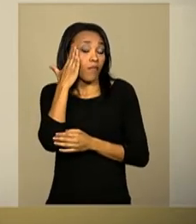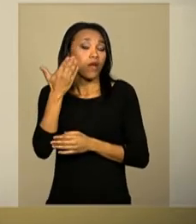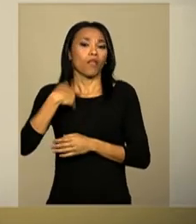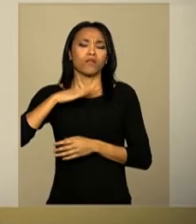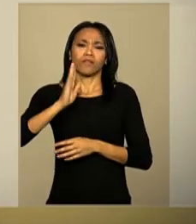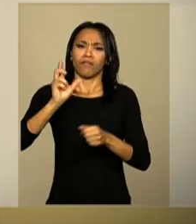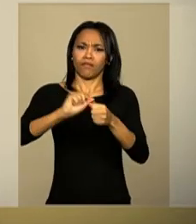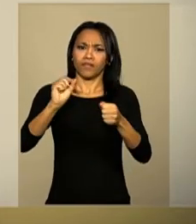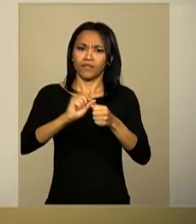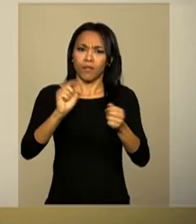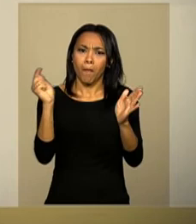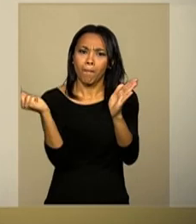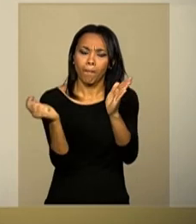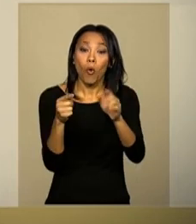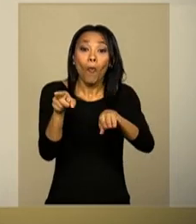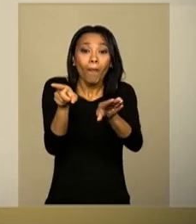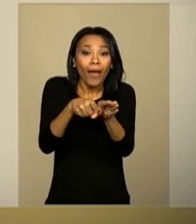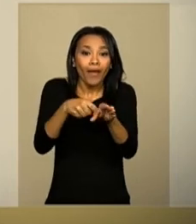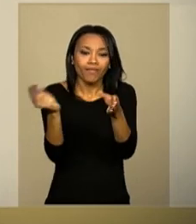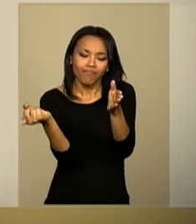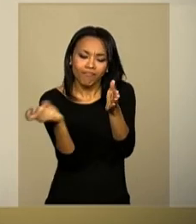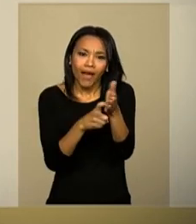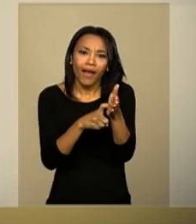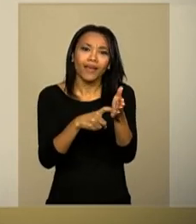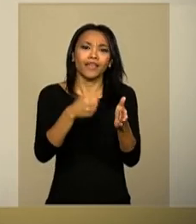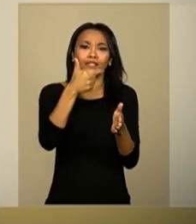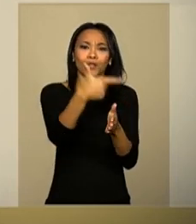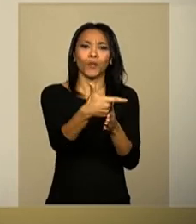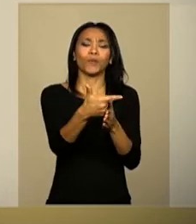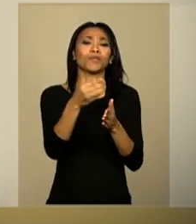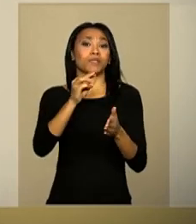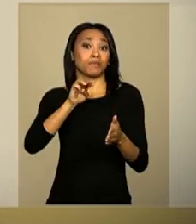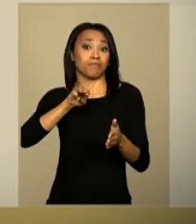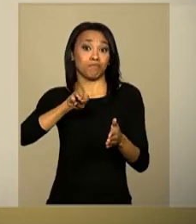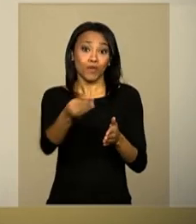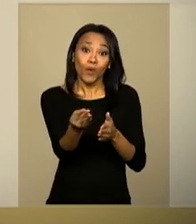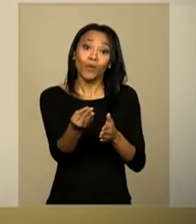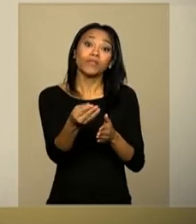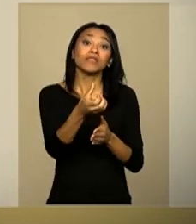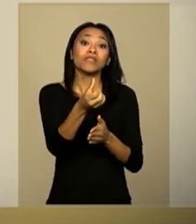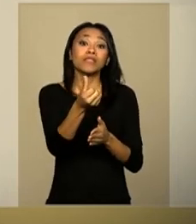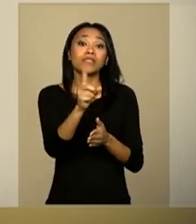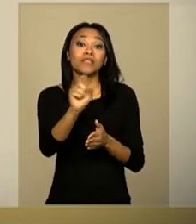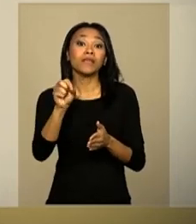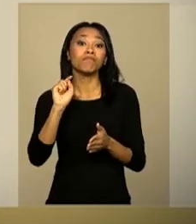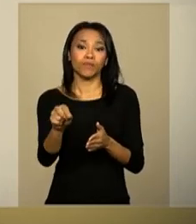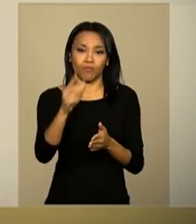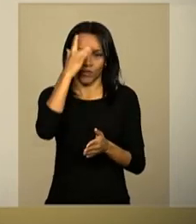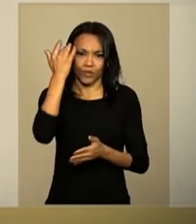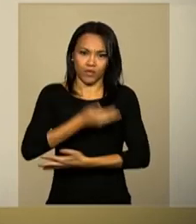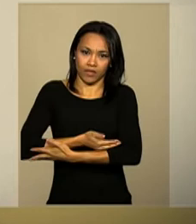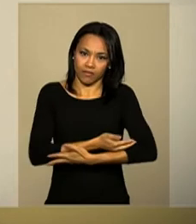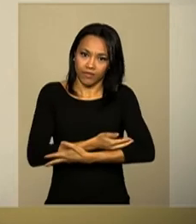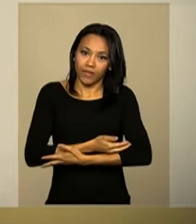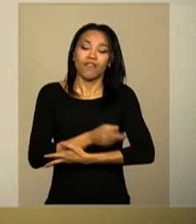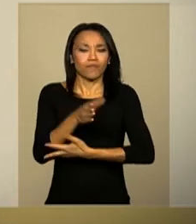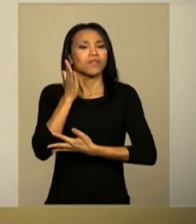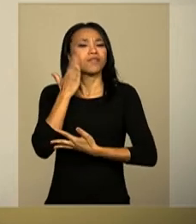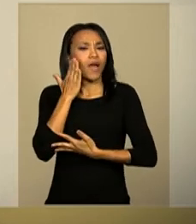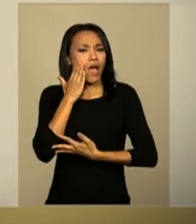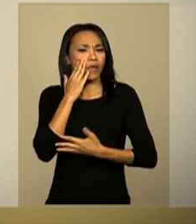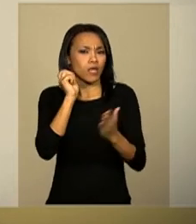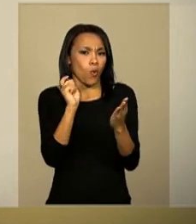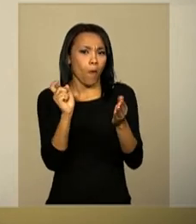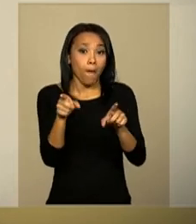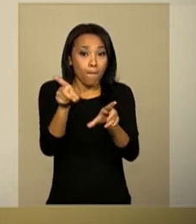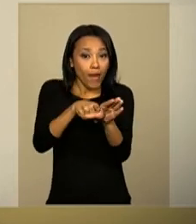nós já fizemos o teste completo do pezinho em 2 milh o meu recém-nascidos Você sabe não é Max que o